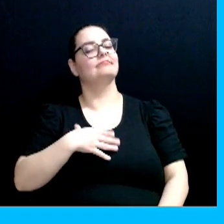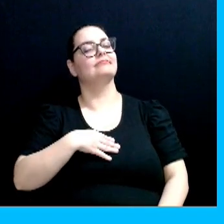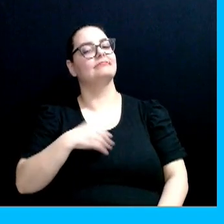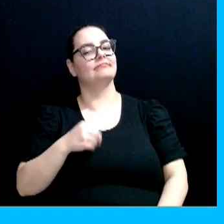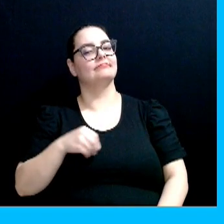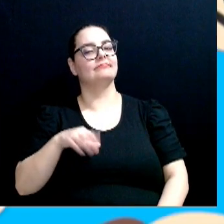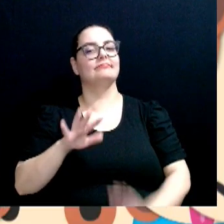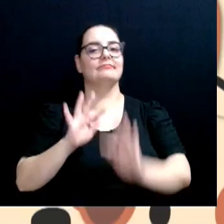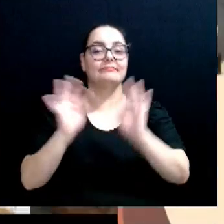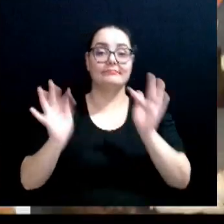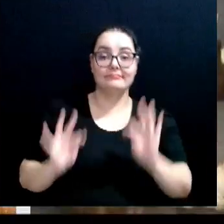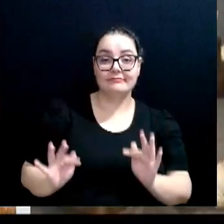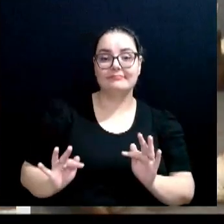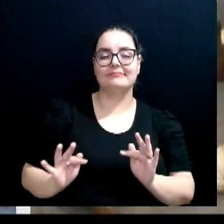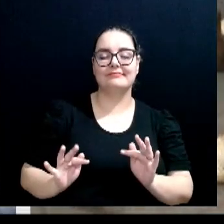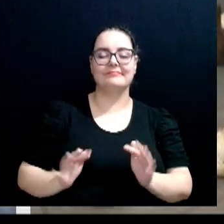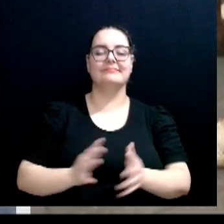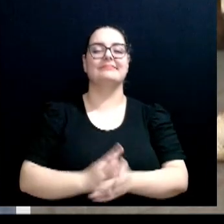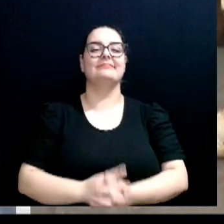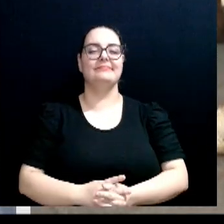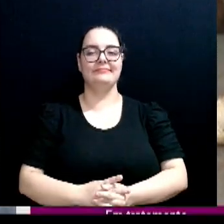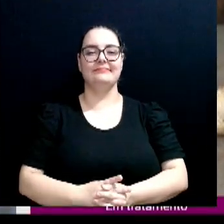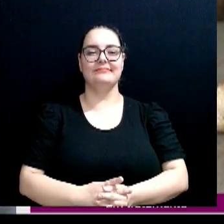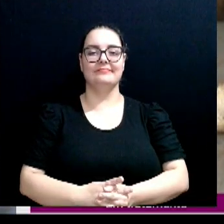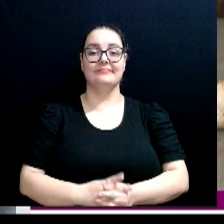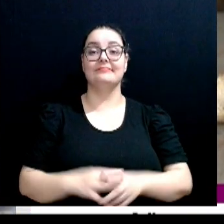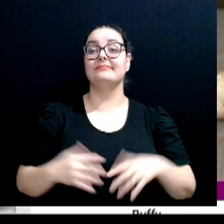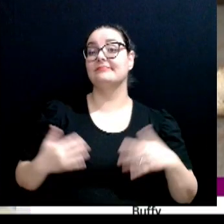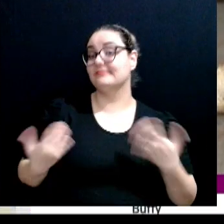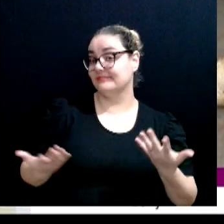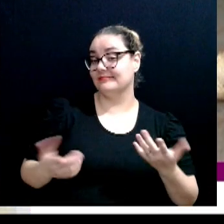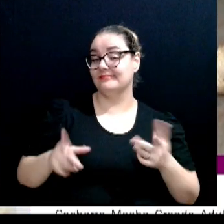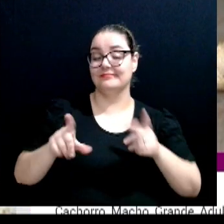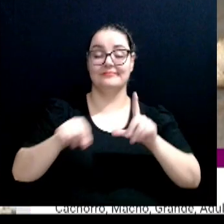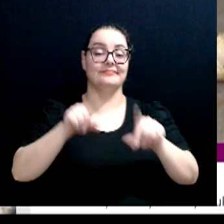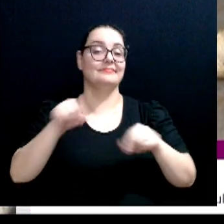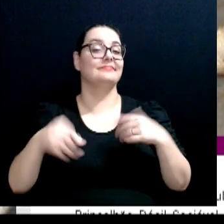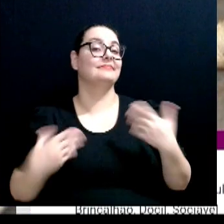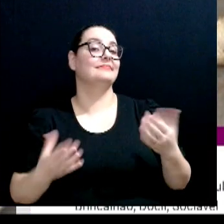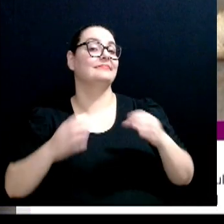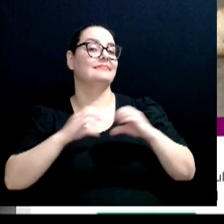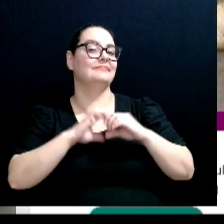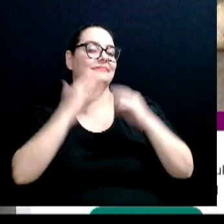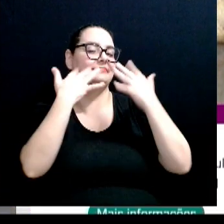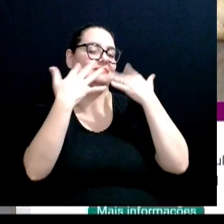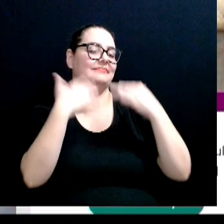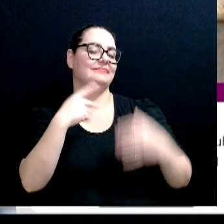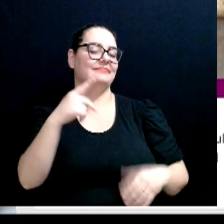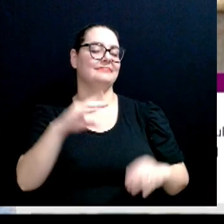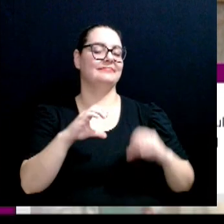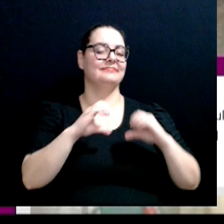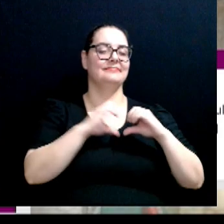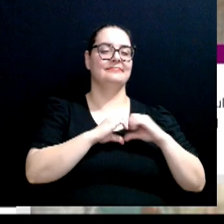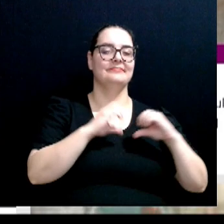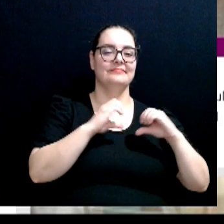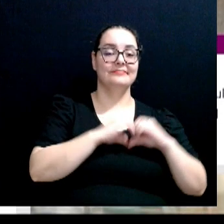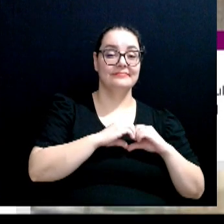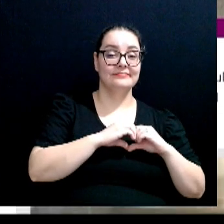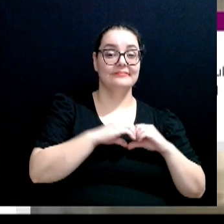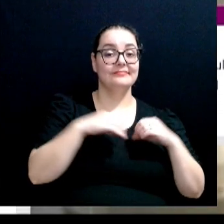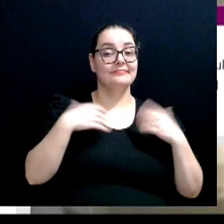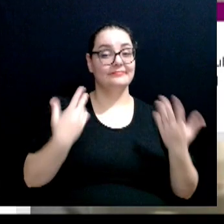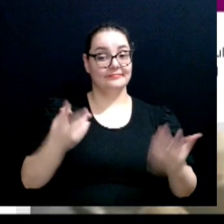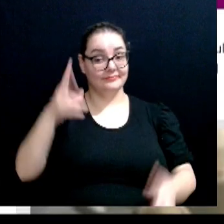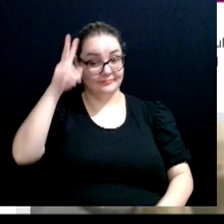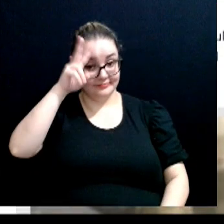como filho único. E aí, qual desses amores vai conquistar o seu coração? Lembre-se,